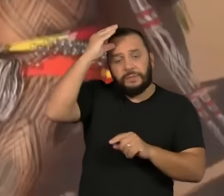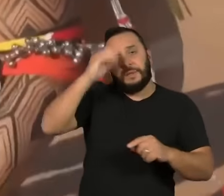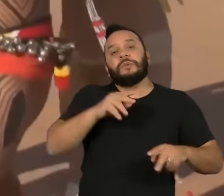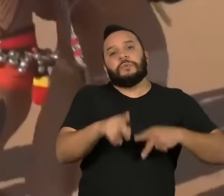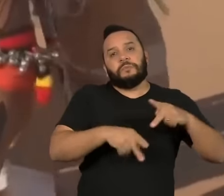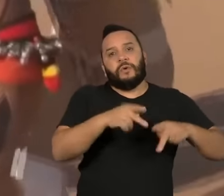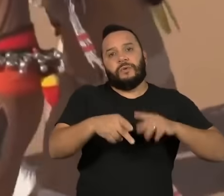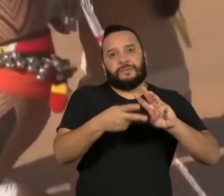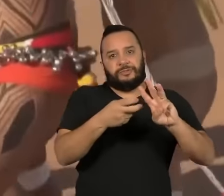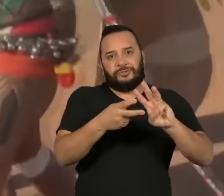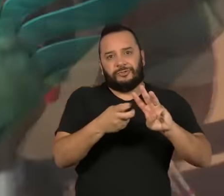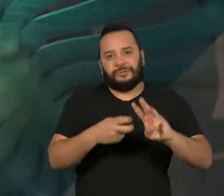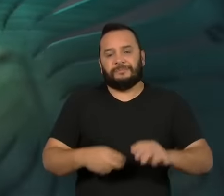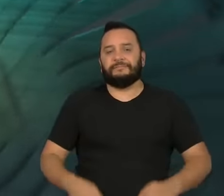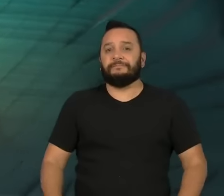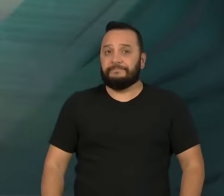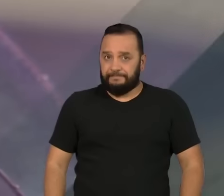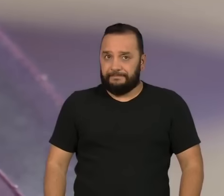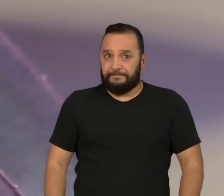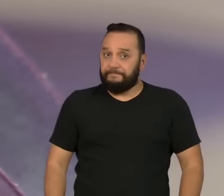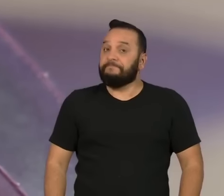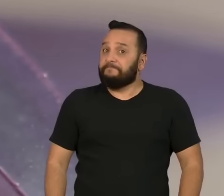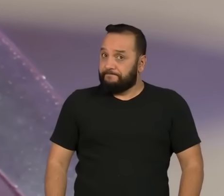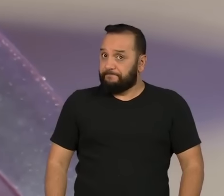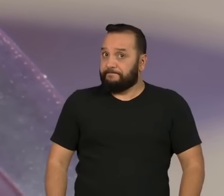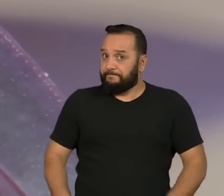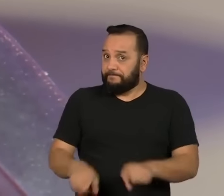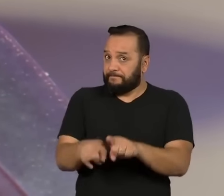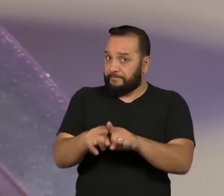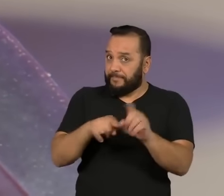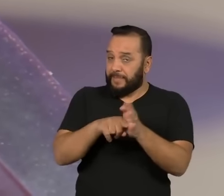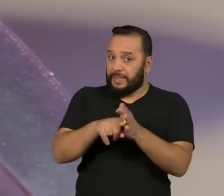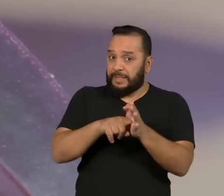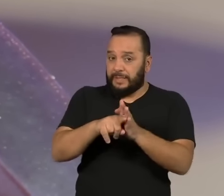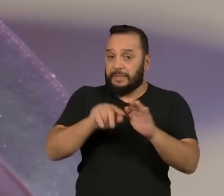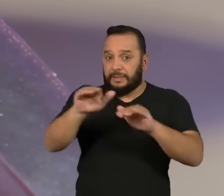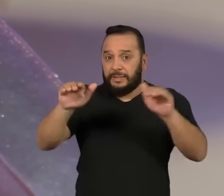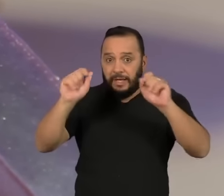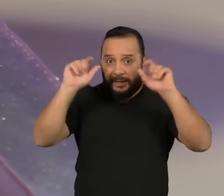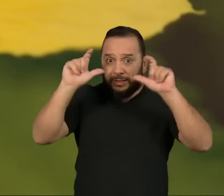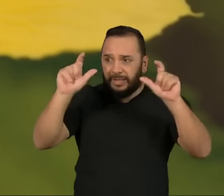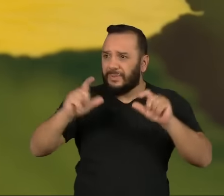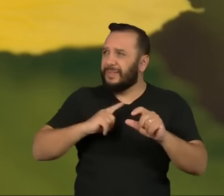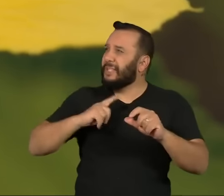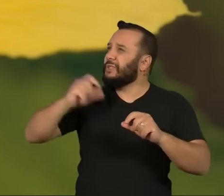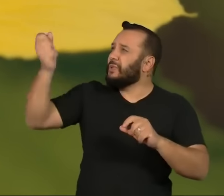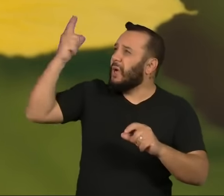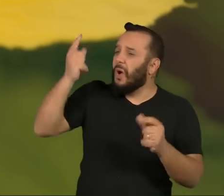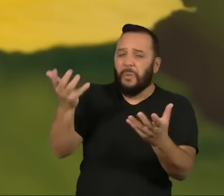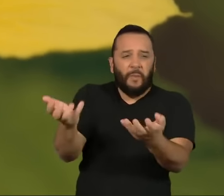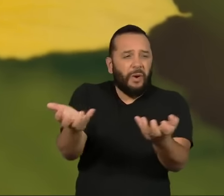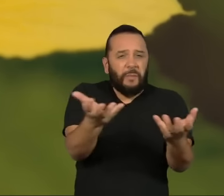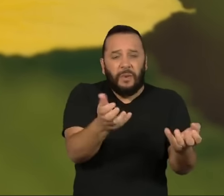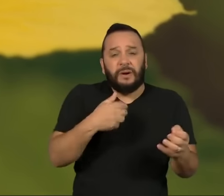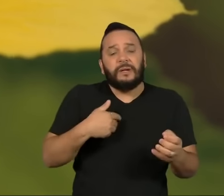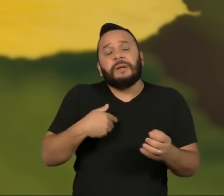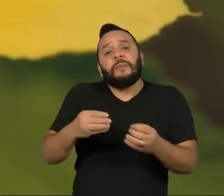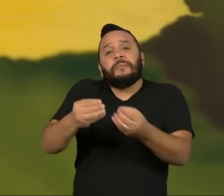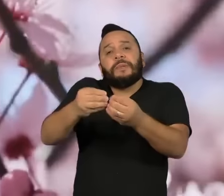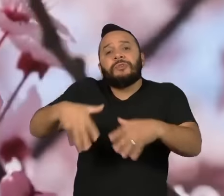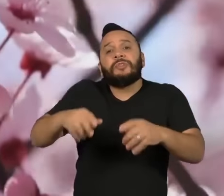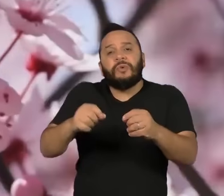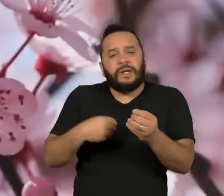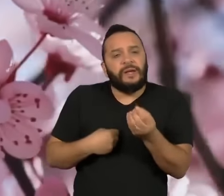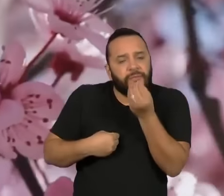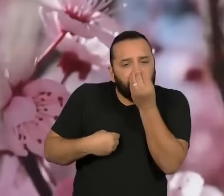povos tradicionais. E ainda, pesquisa alerta que as secas frequentes afetam o néctar das flores